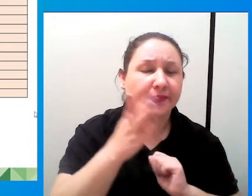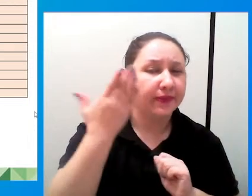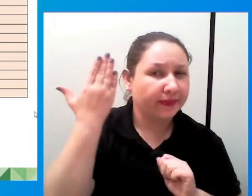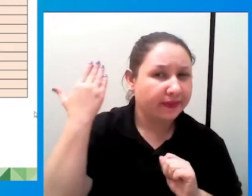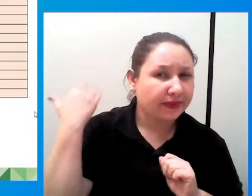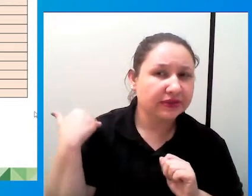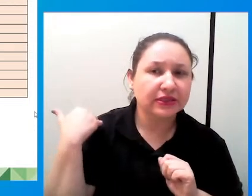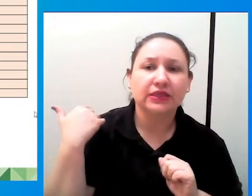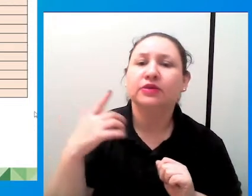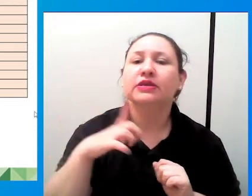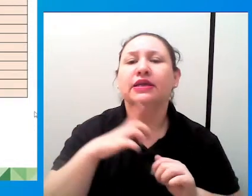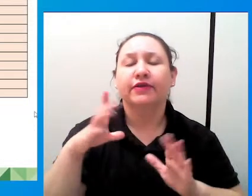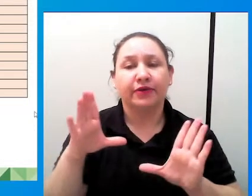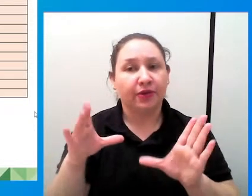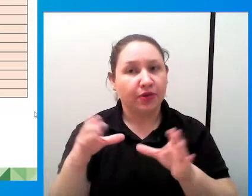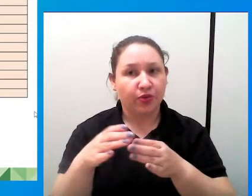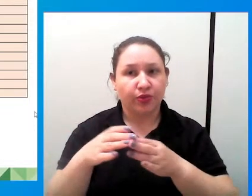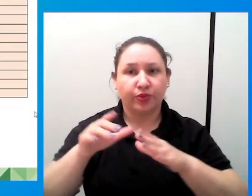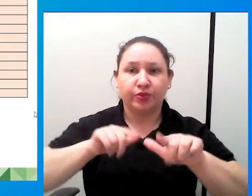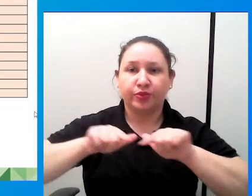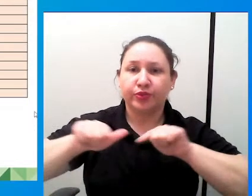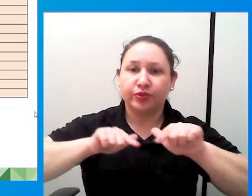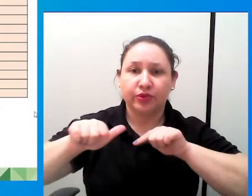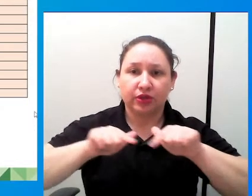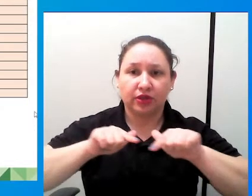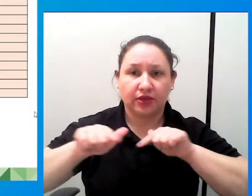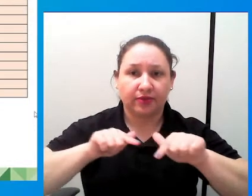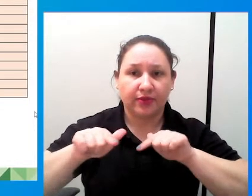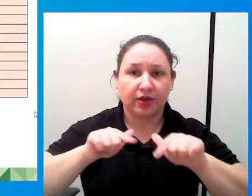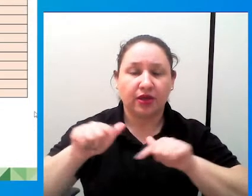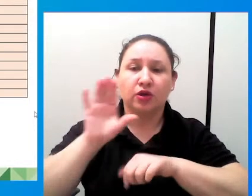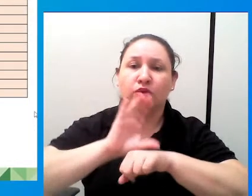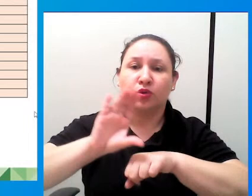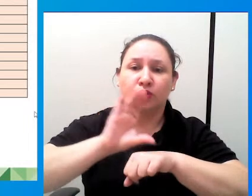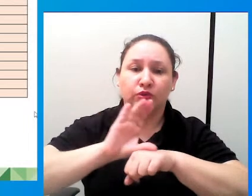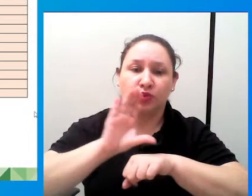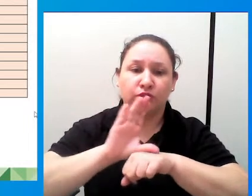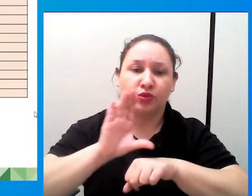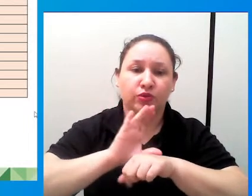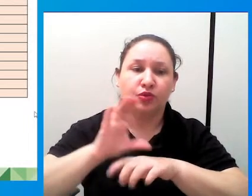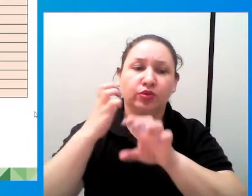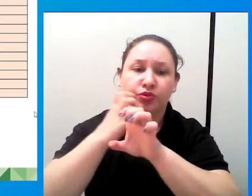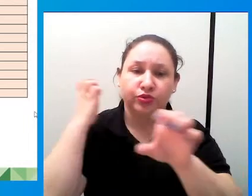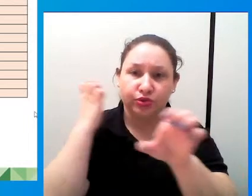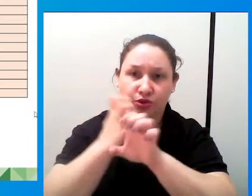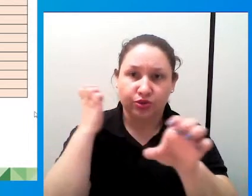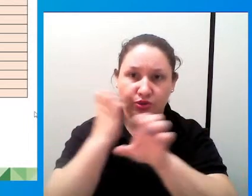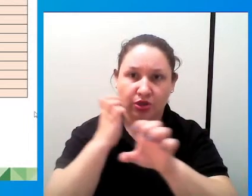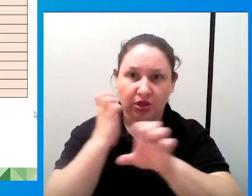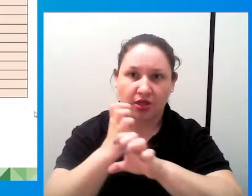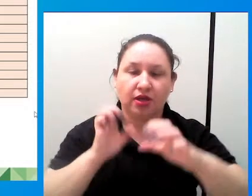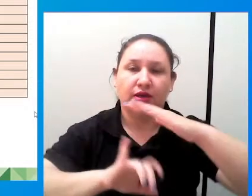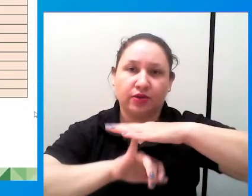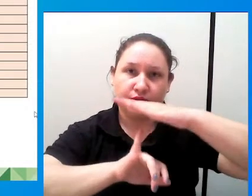trabalho entre o NDE, do curso de Engenharia de Alimentos aqui do IFPA Campus Castanhal, com o NDE do curso